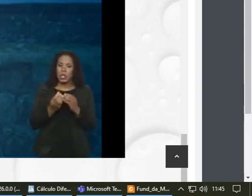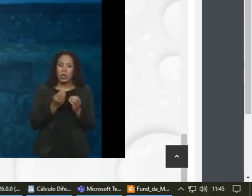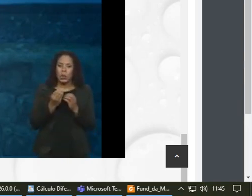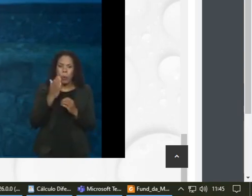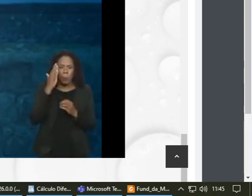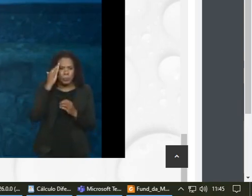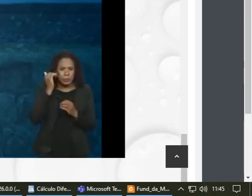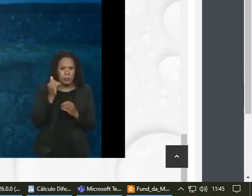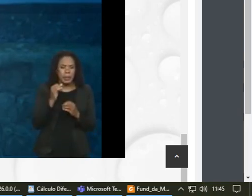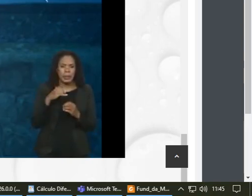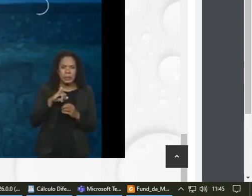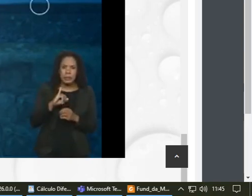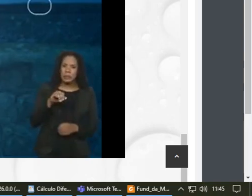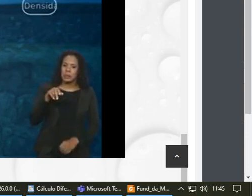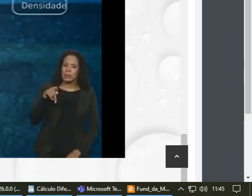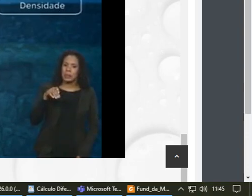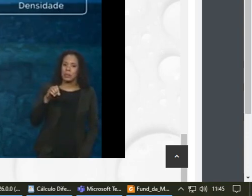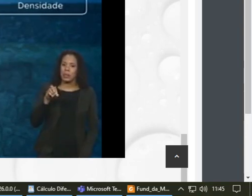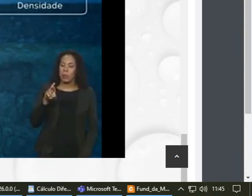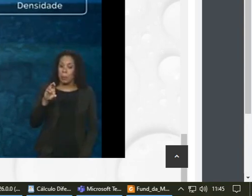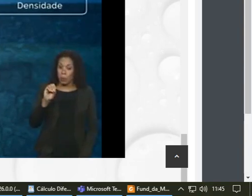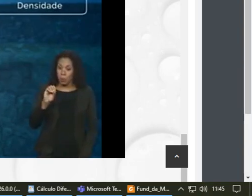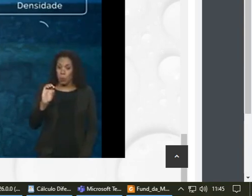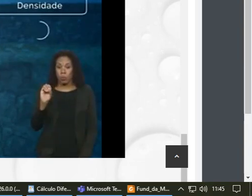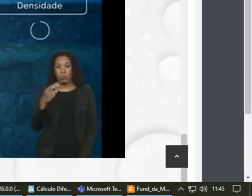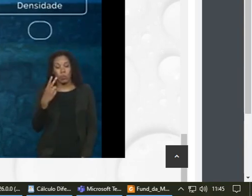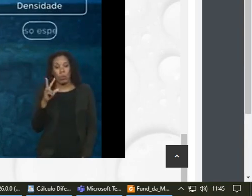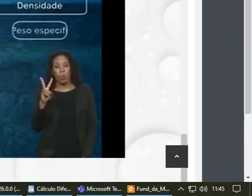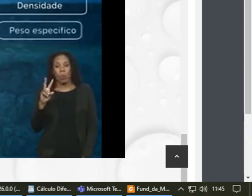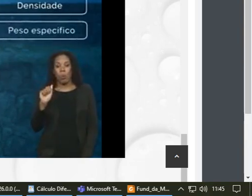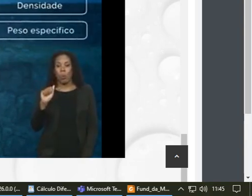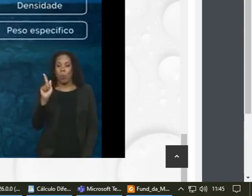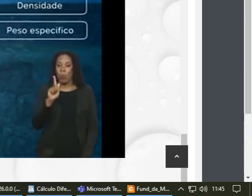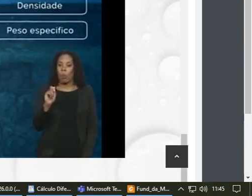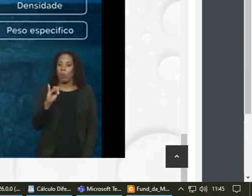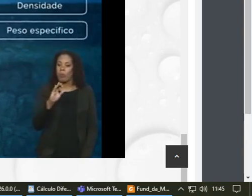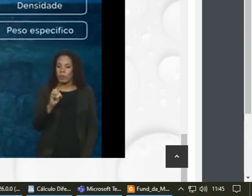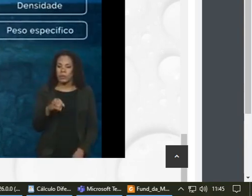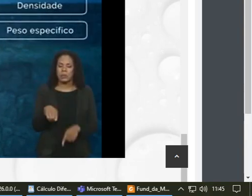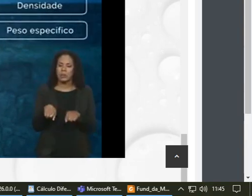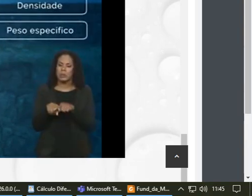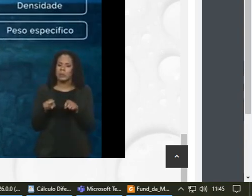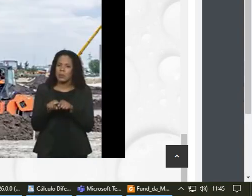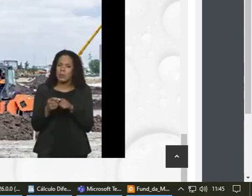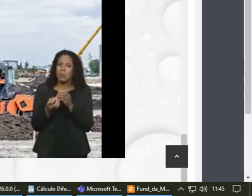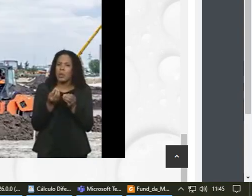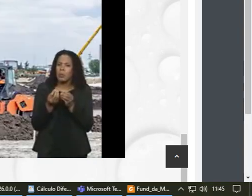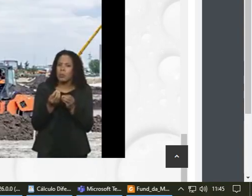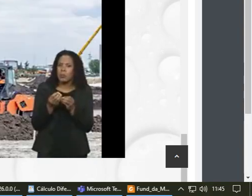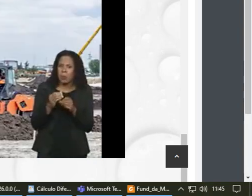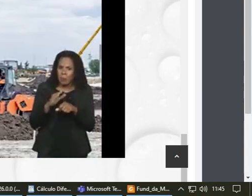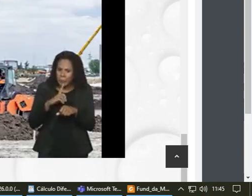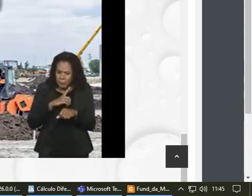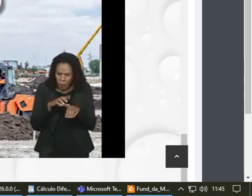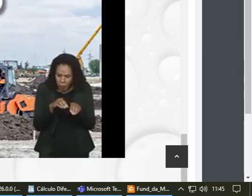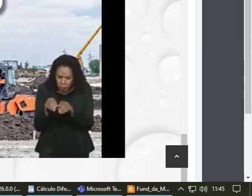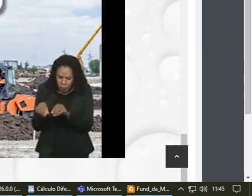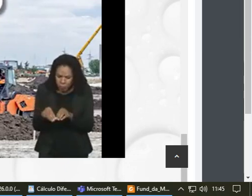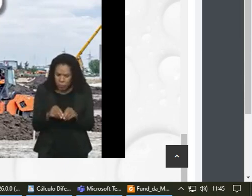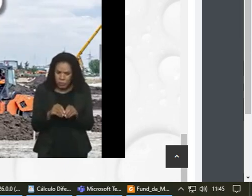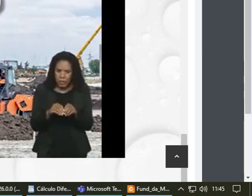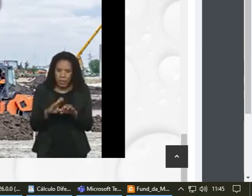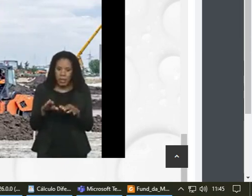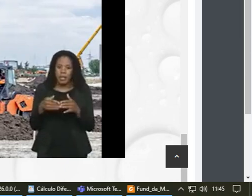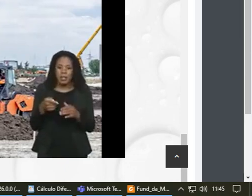e vazios, teor de umidade, saturação e densidade dos grãos, além de massas e pesos específicos. São esses índices que